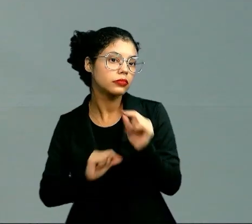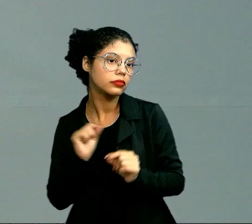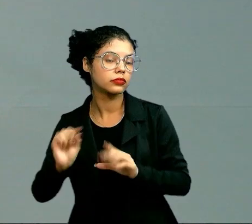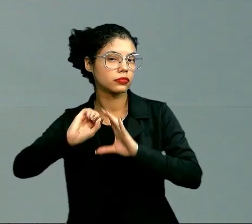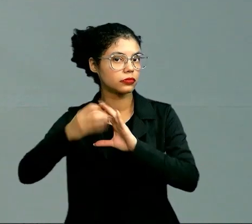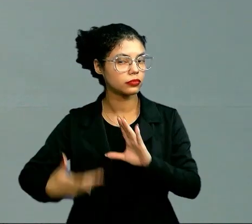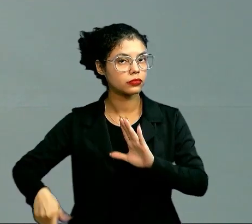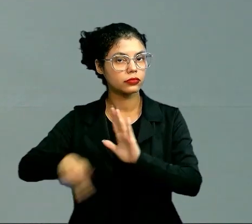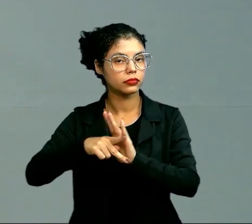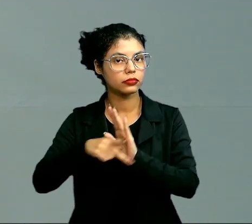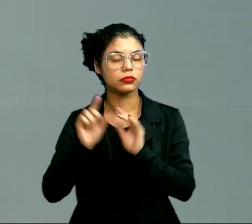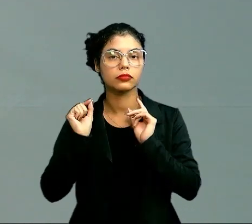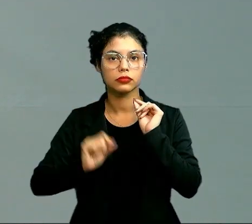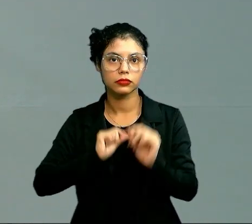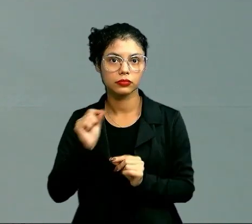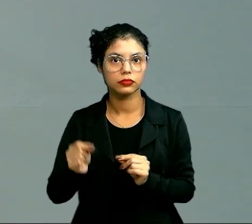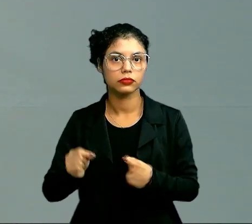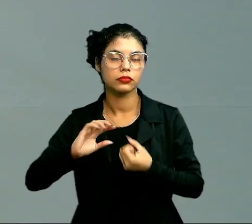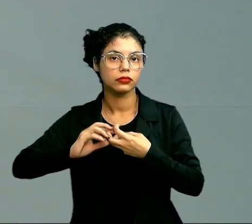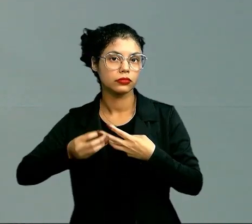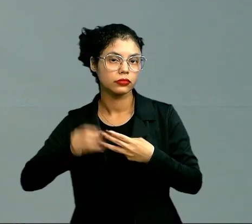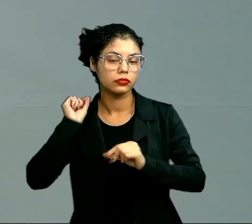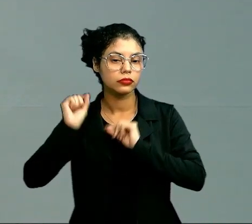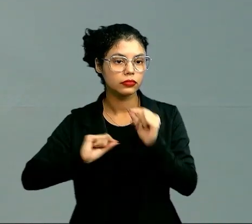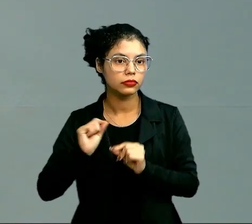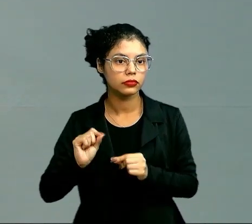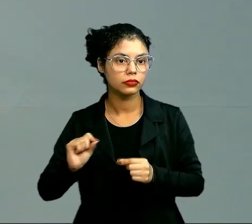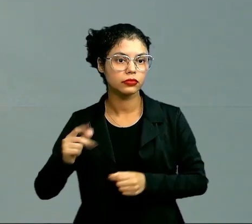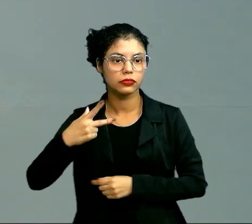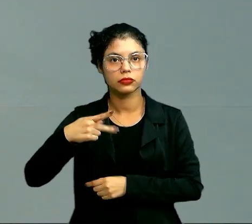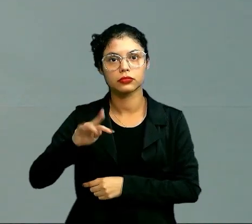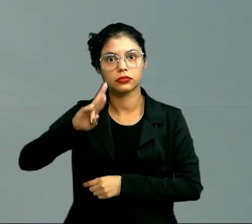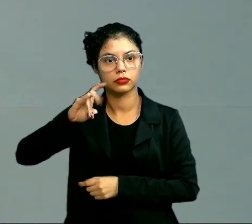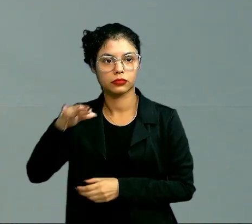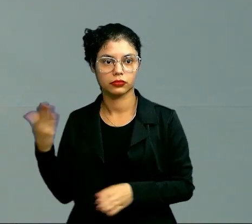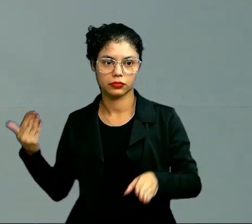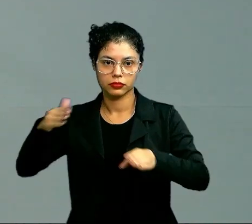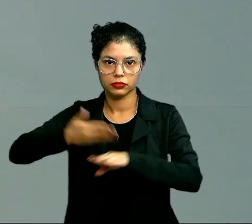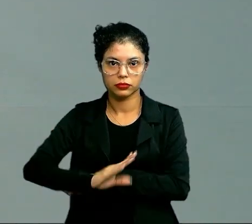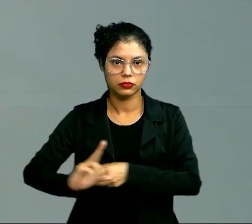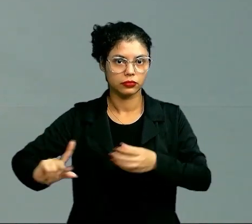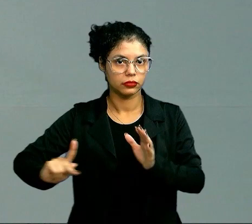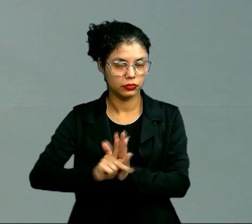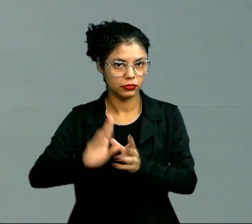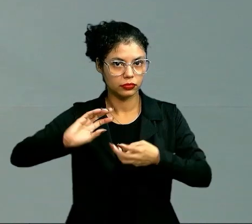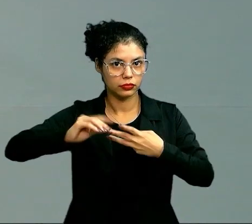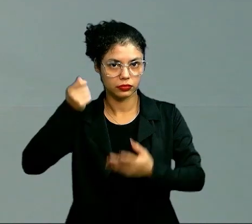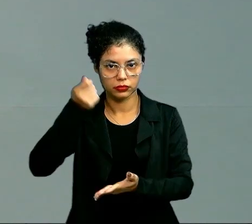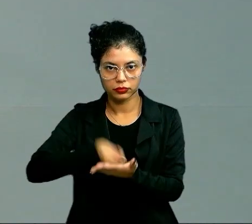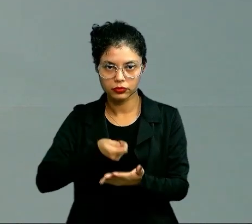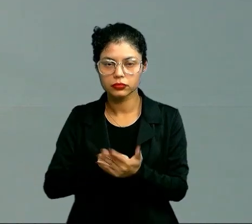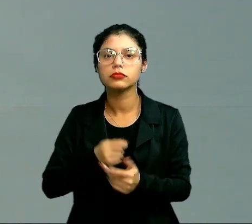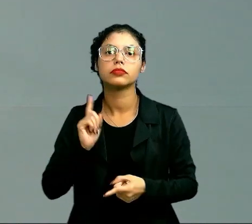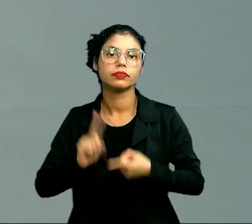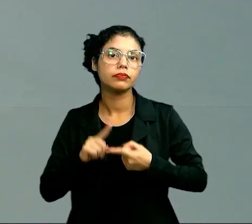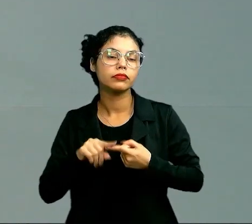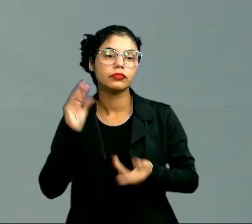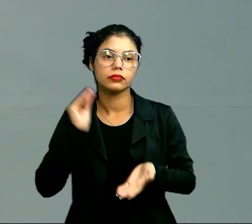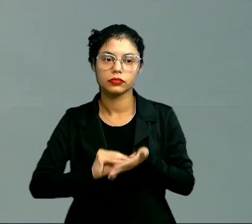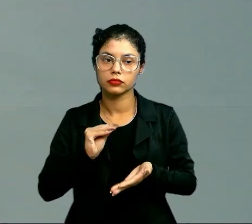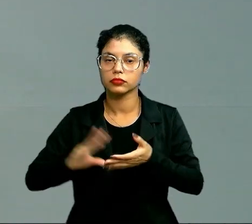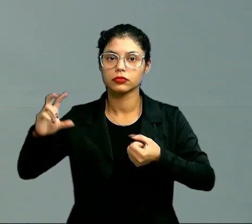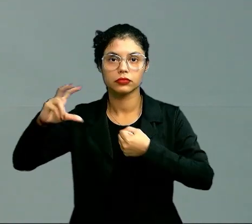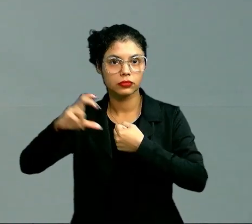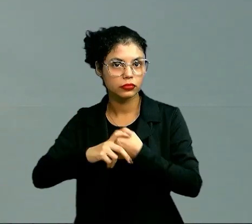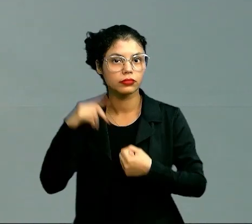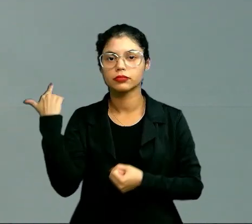das características pessoal dessa célula é o quê? É um parasita intracelular obrigatório, devido ao fato de o